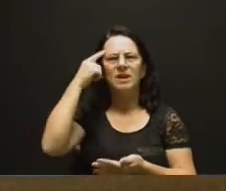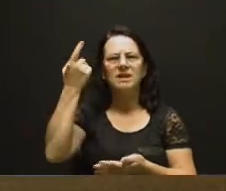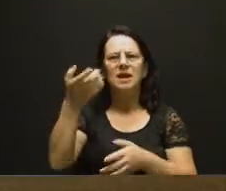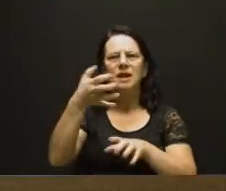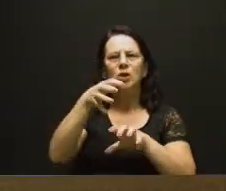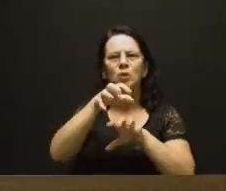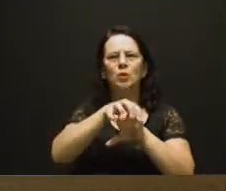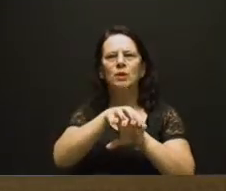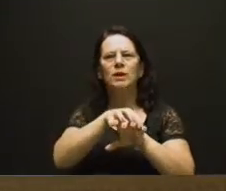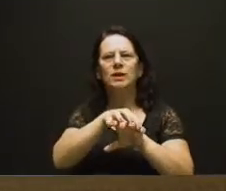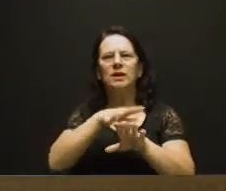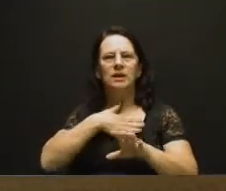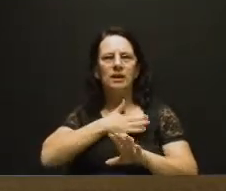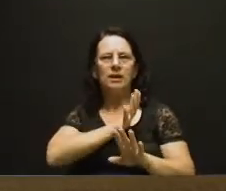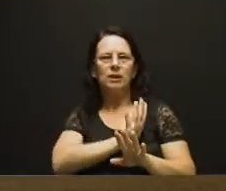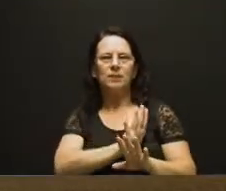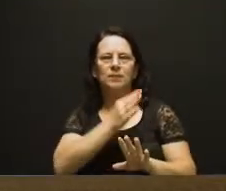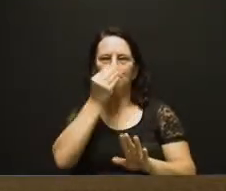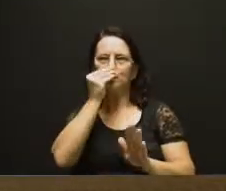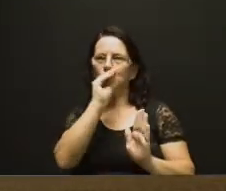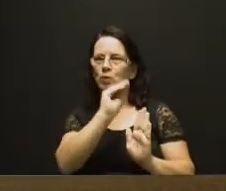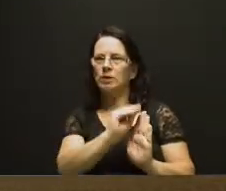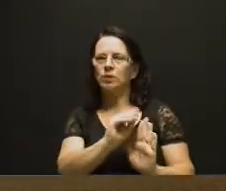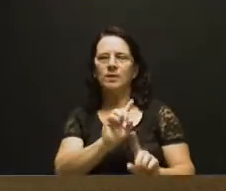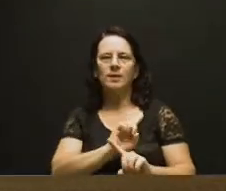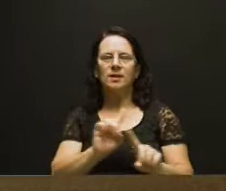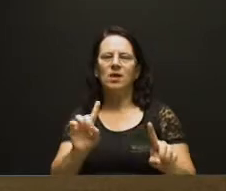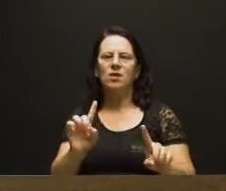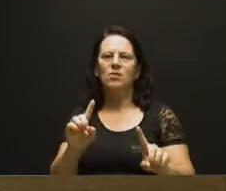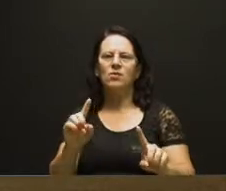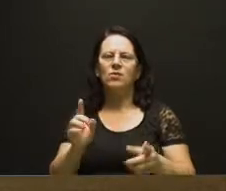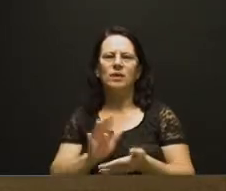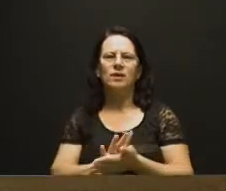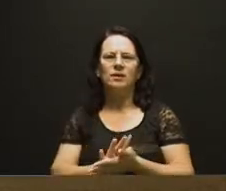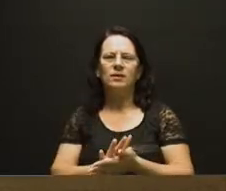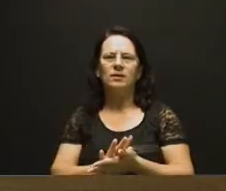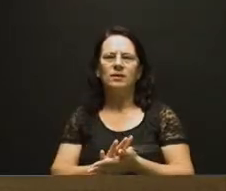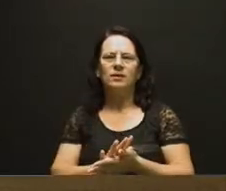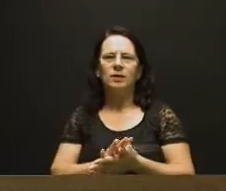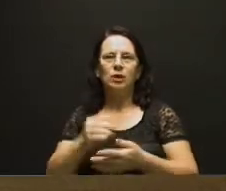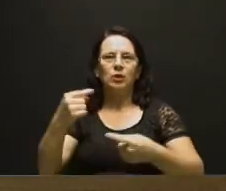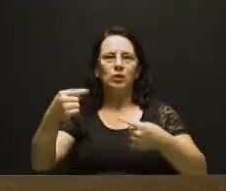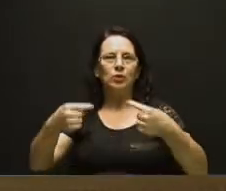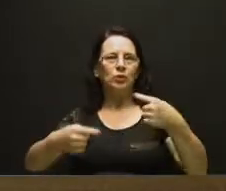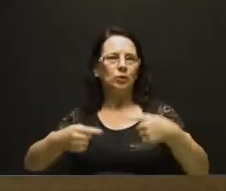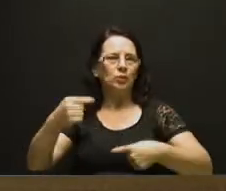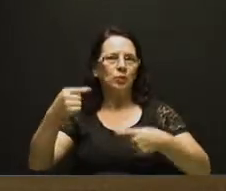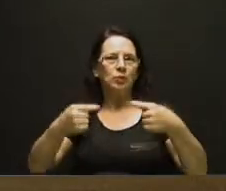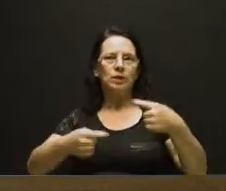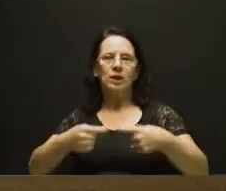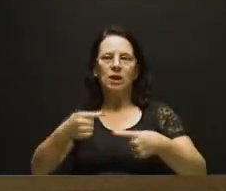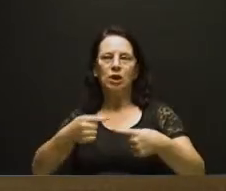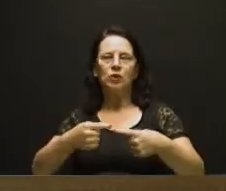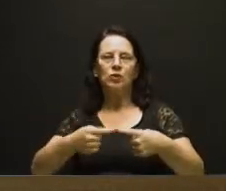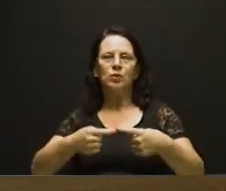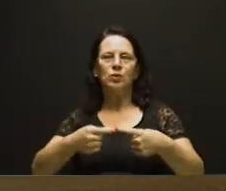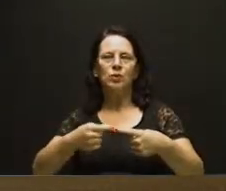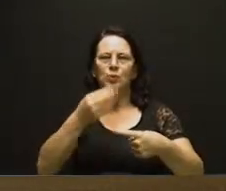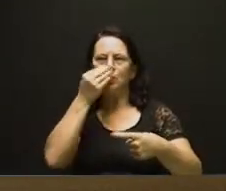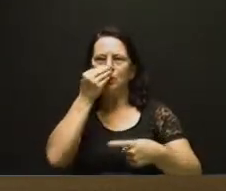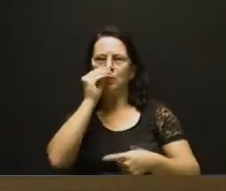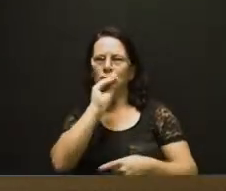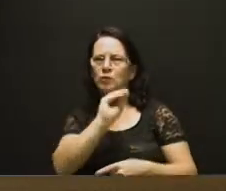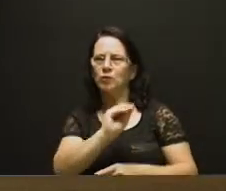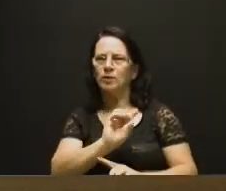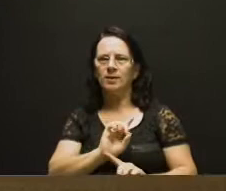excluindo os agentes políticos o parlamento não pode ser excluído essa discussão e às vezes quando se senta para